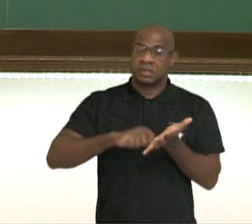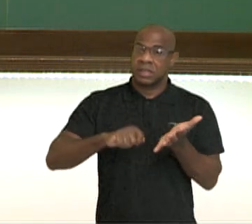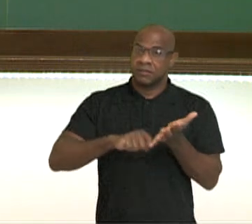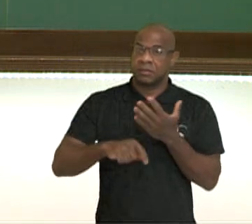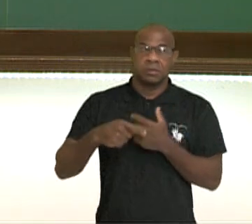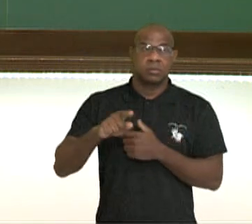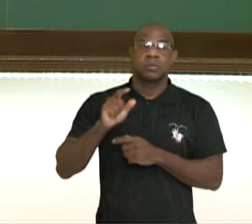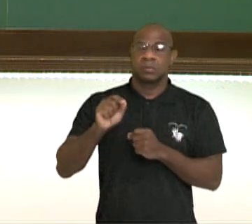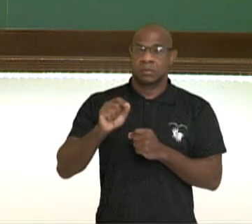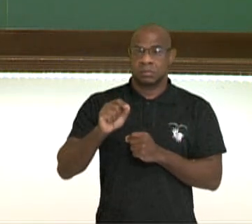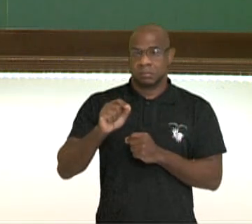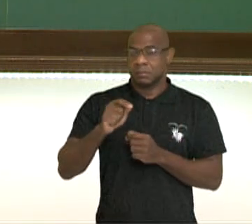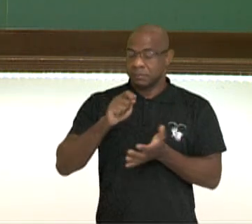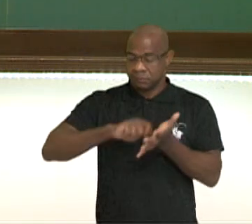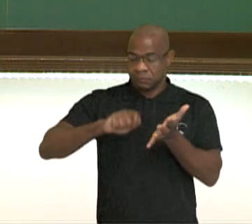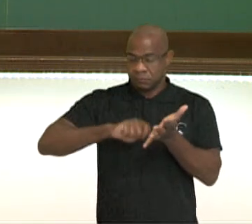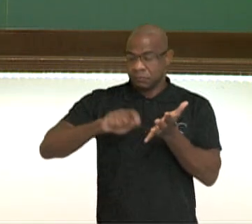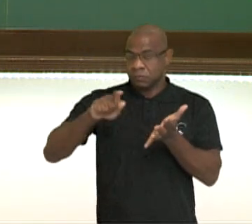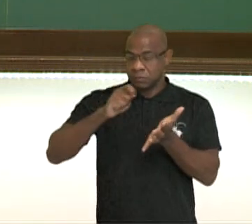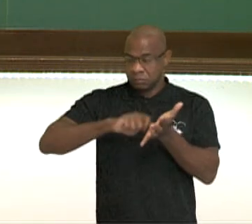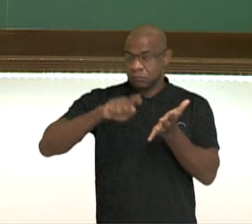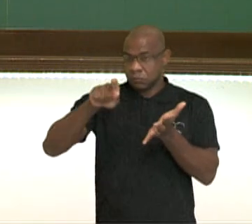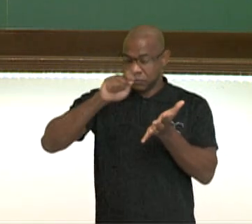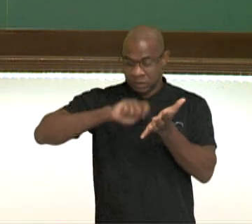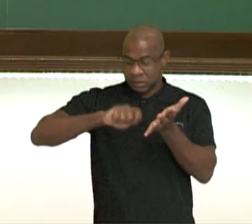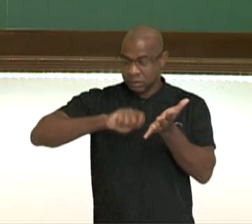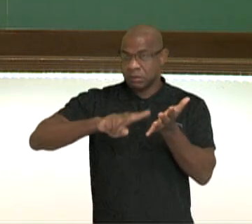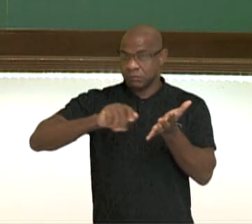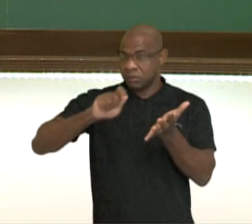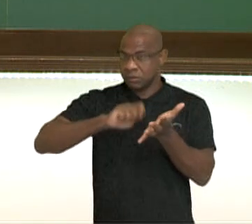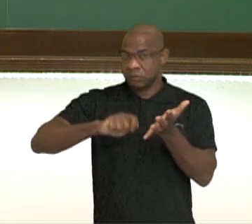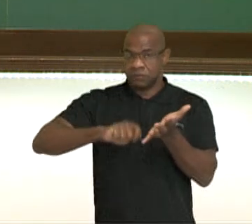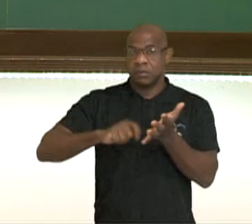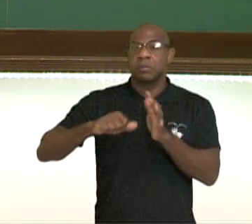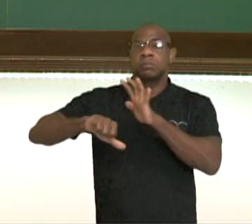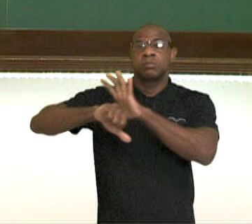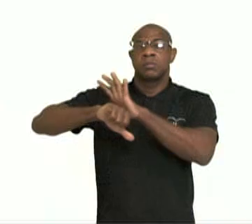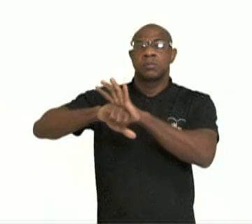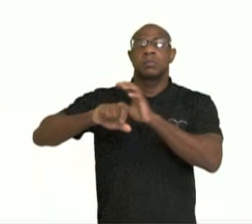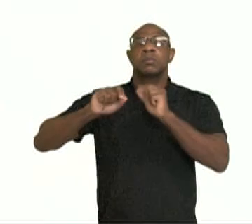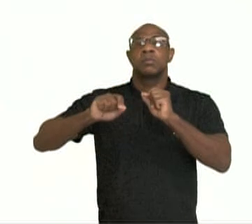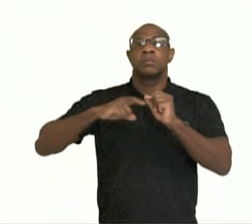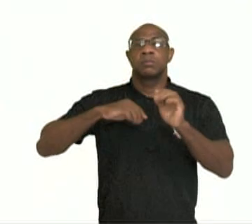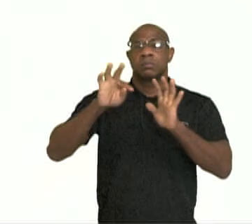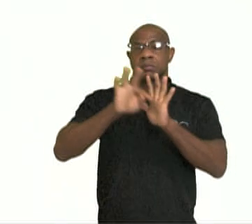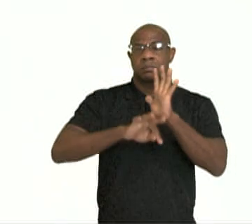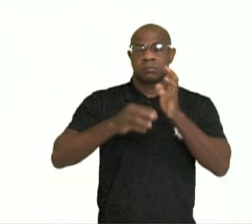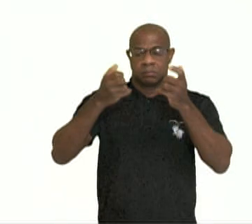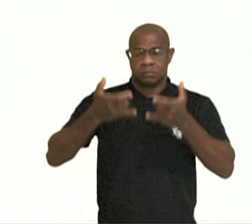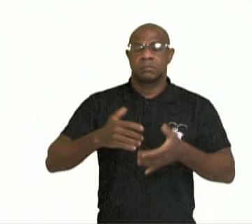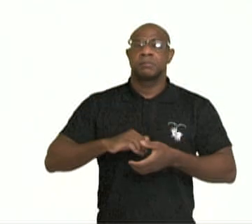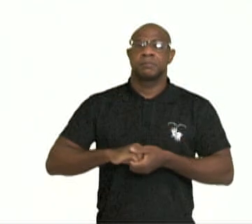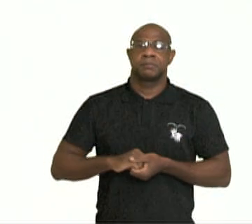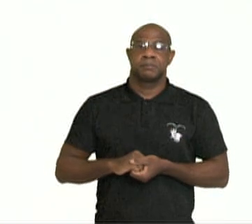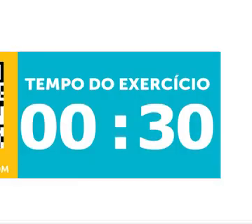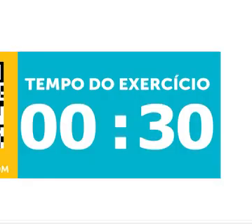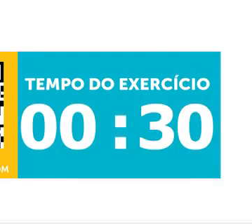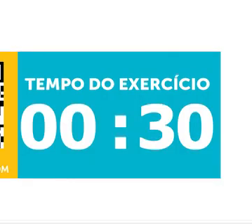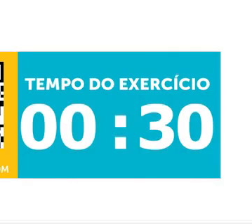tus próprias palavras, ou seja, escreva com as próprias palavras. Tá bom? Retornamos na sequência.